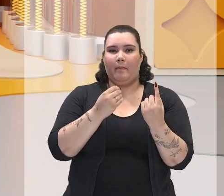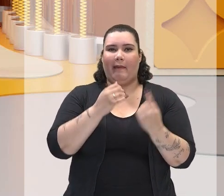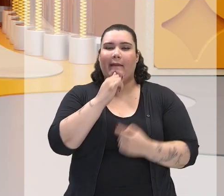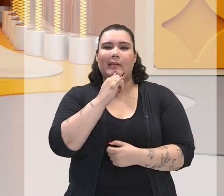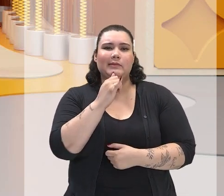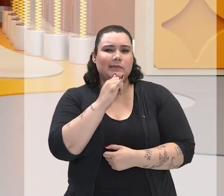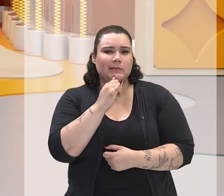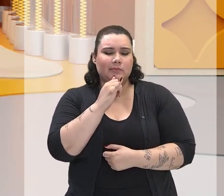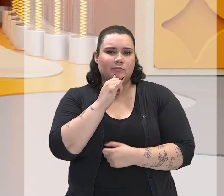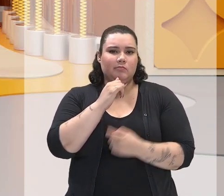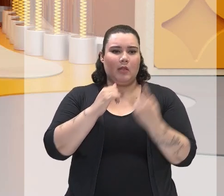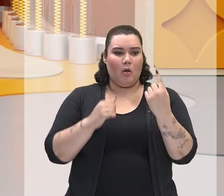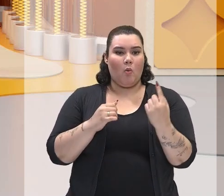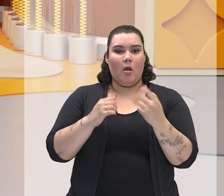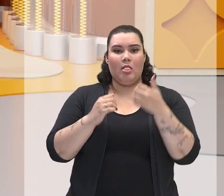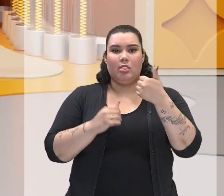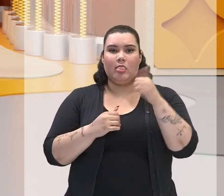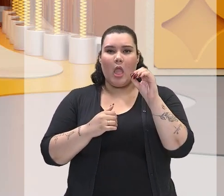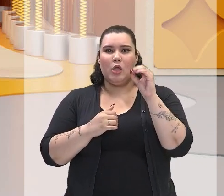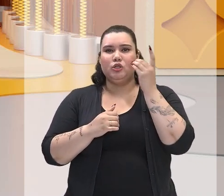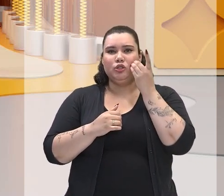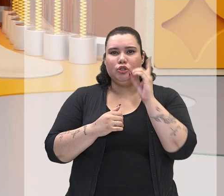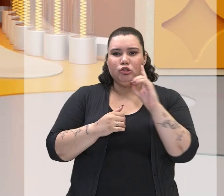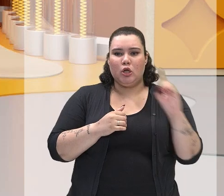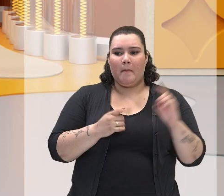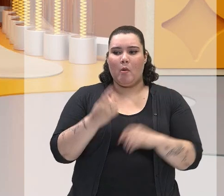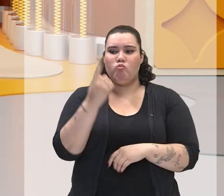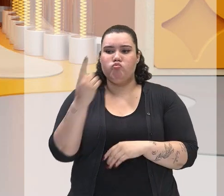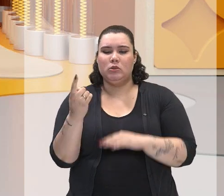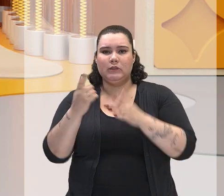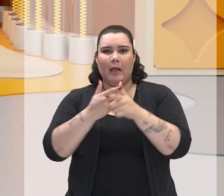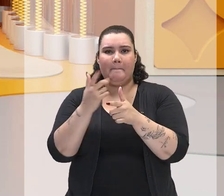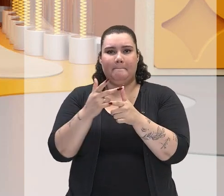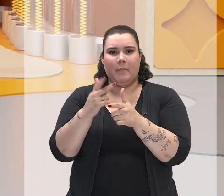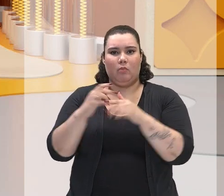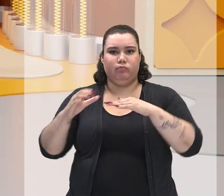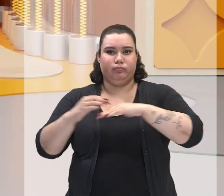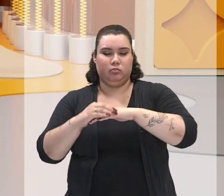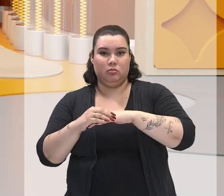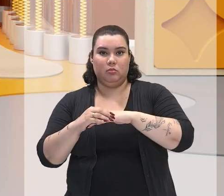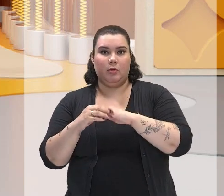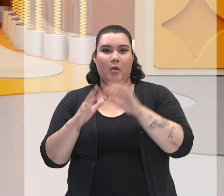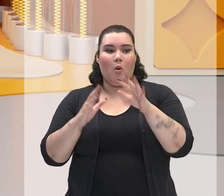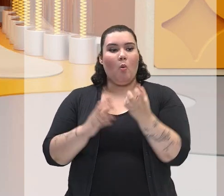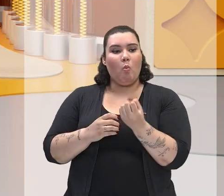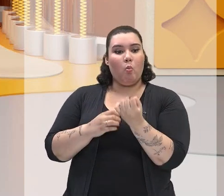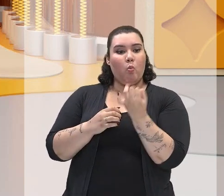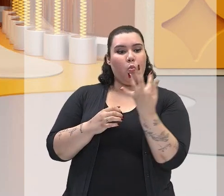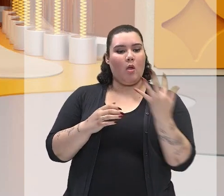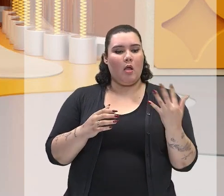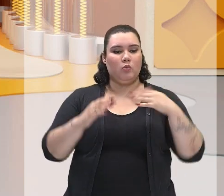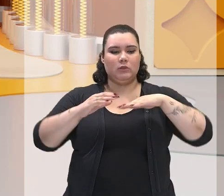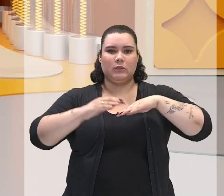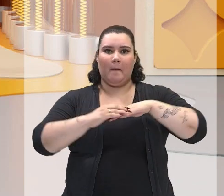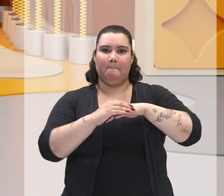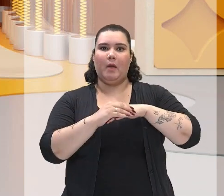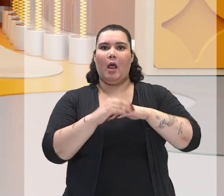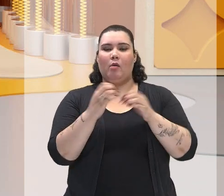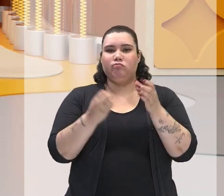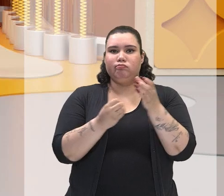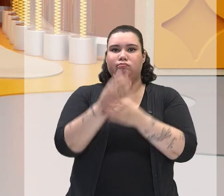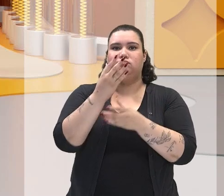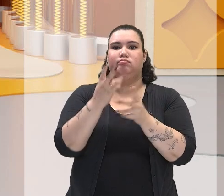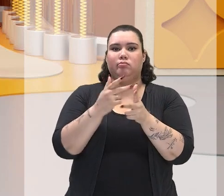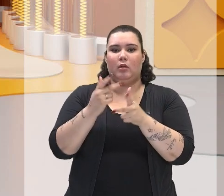chutar, 10 dias para fazer um par de sapato. Agora você imagina quantos sapatos poderiam ser produzidos a partir